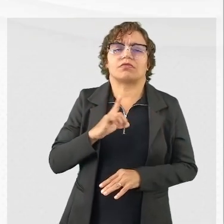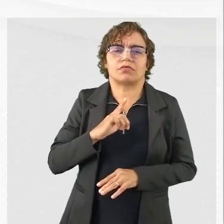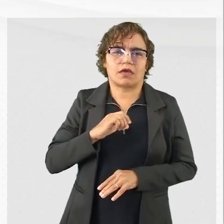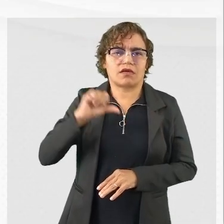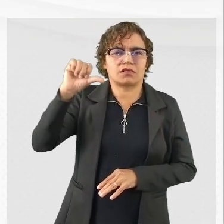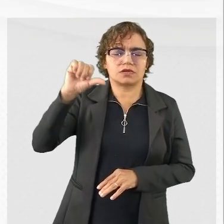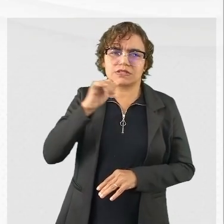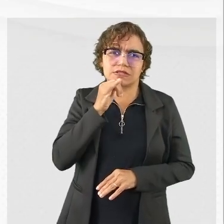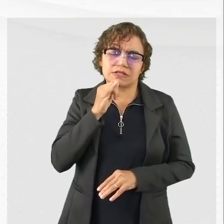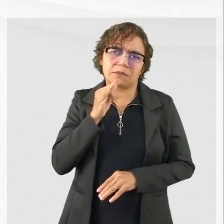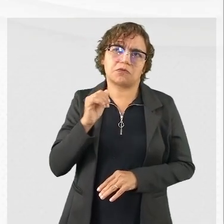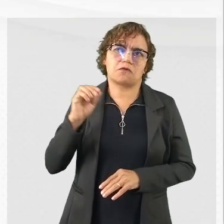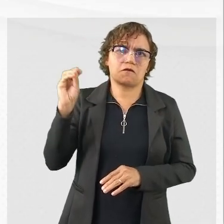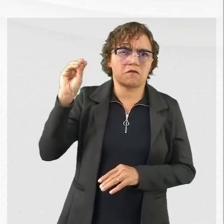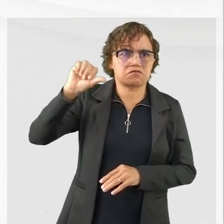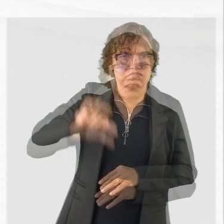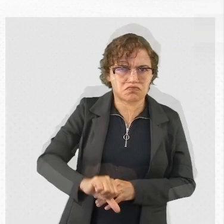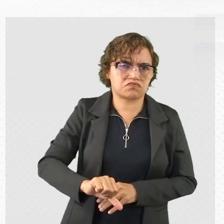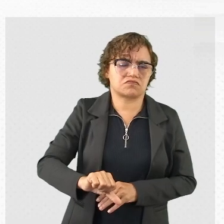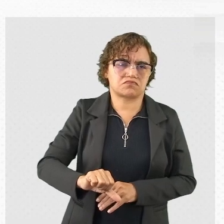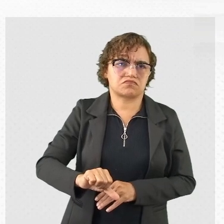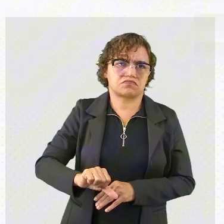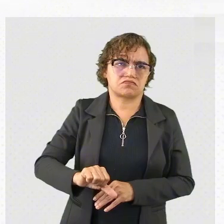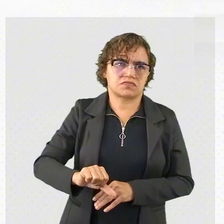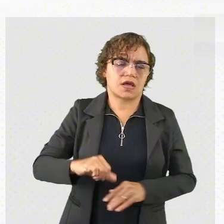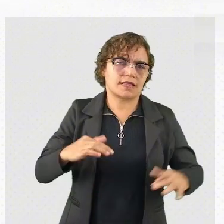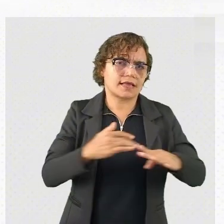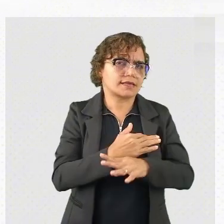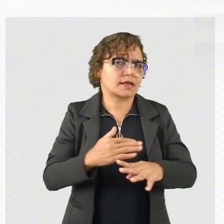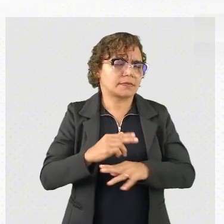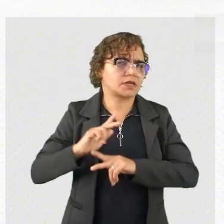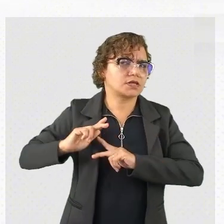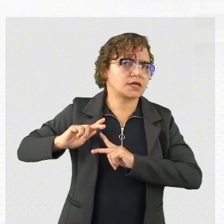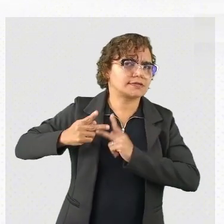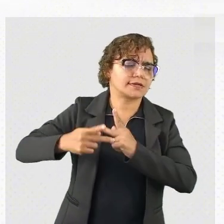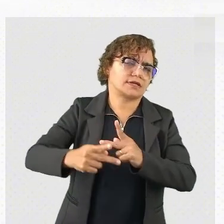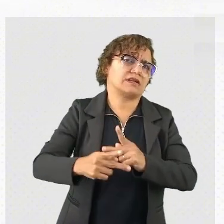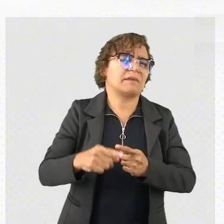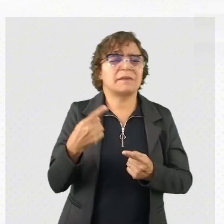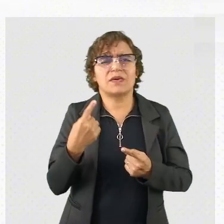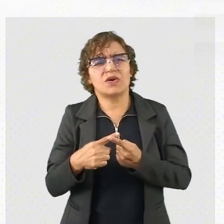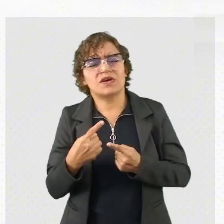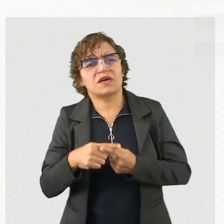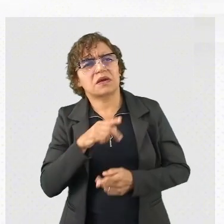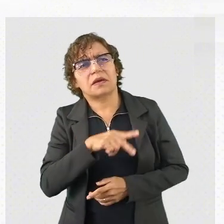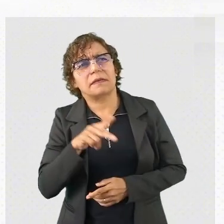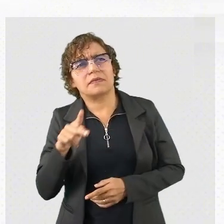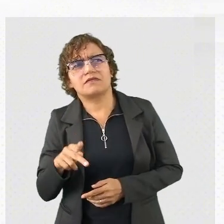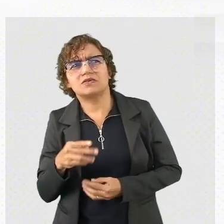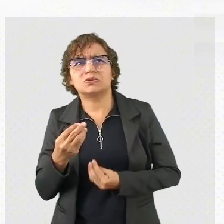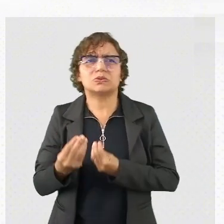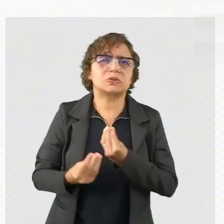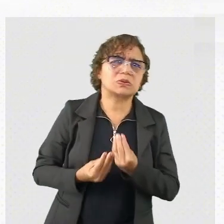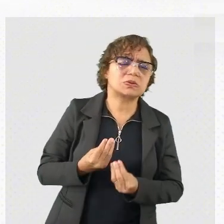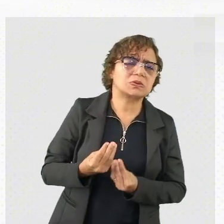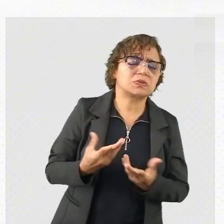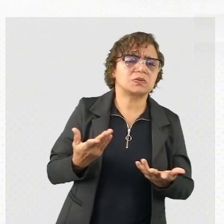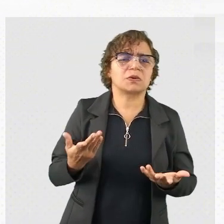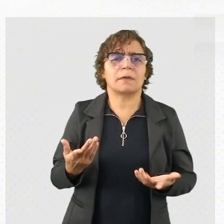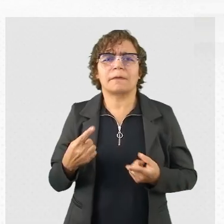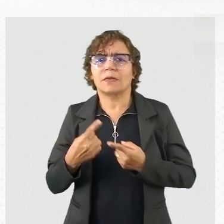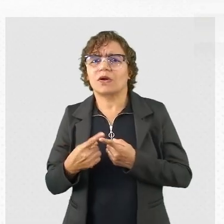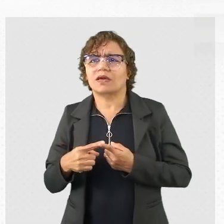fracasso das capitanias hereditárias. Mas por que, professor, que houve esse fracasso? Parece que esse plano estava muito bem desenhado, muito